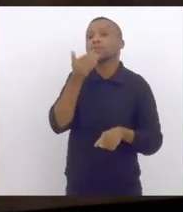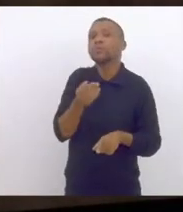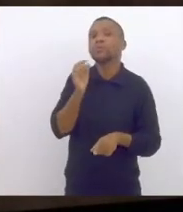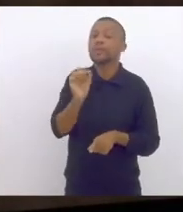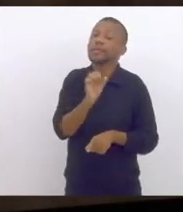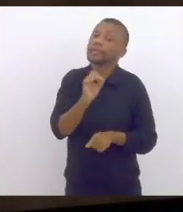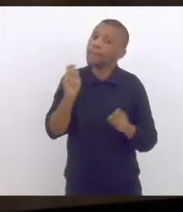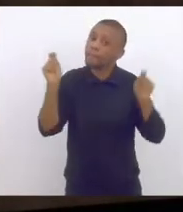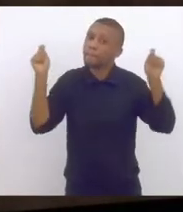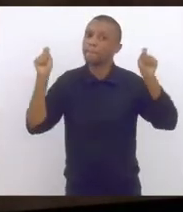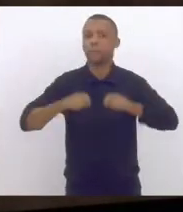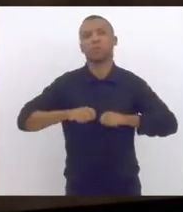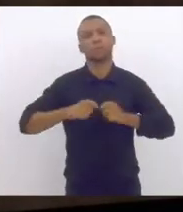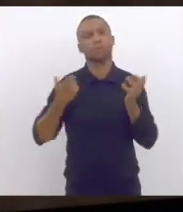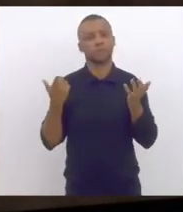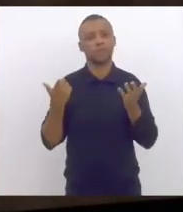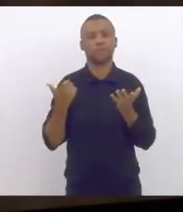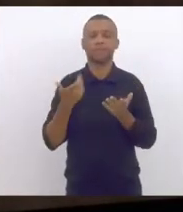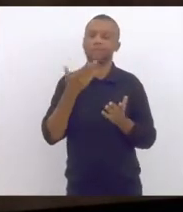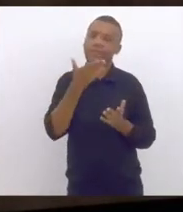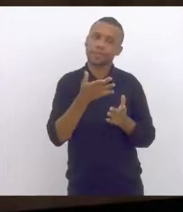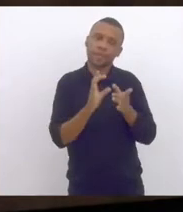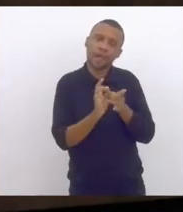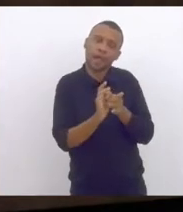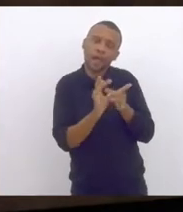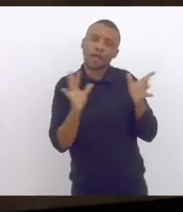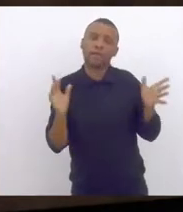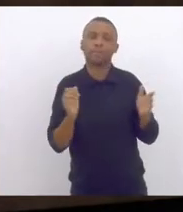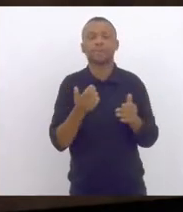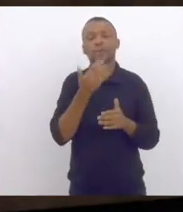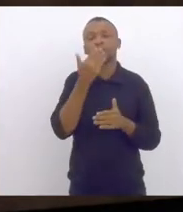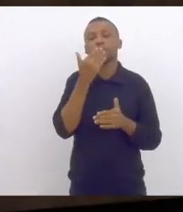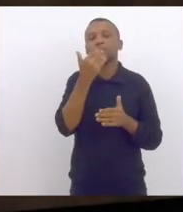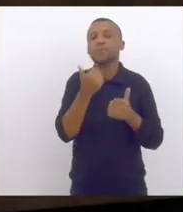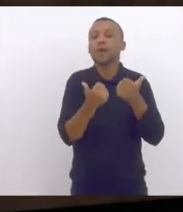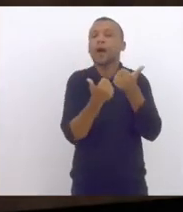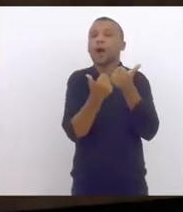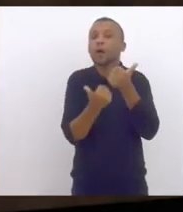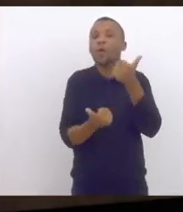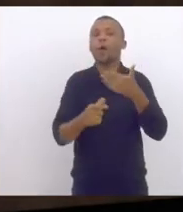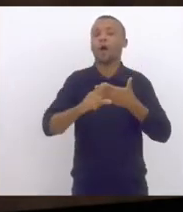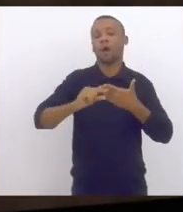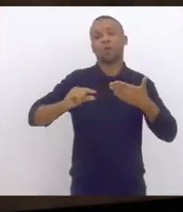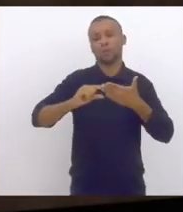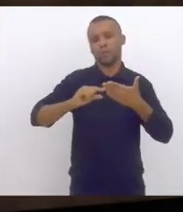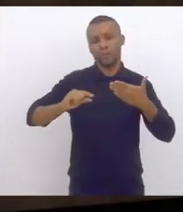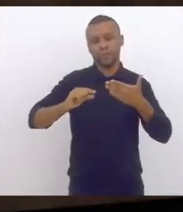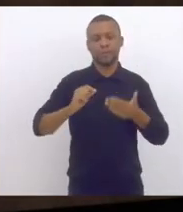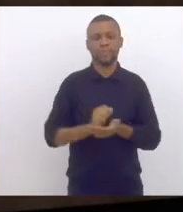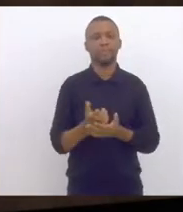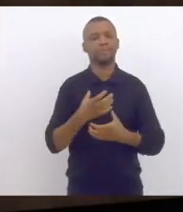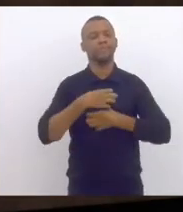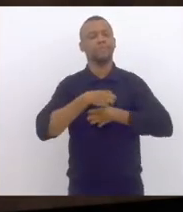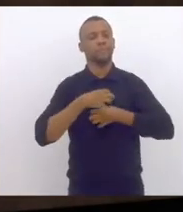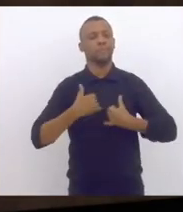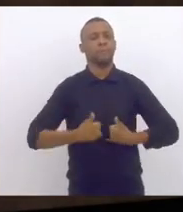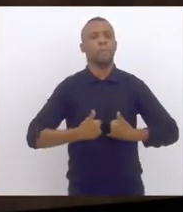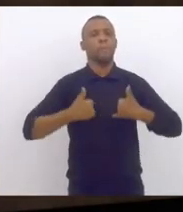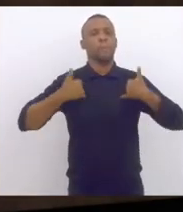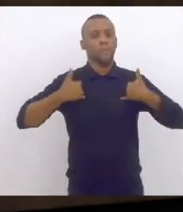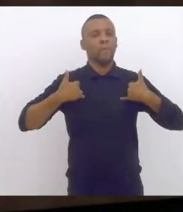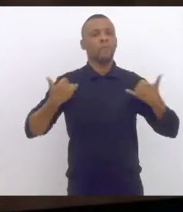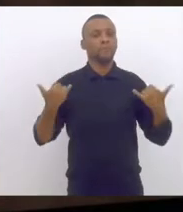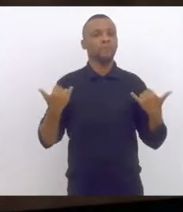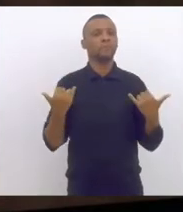se for possível, e Vossa Excelência admitir, a coautoria também, porque me sinto muito honrada